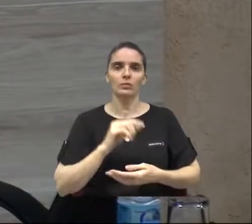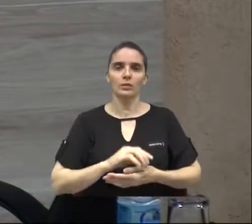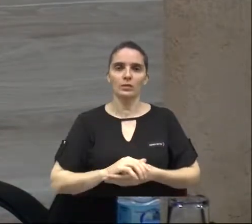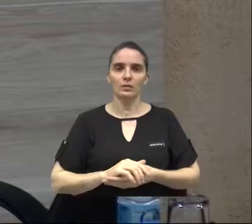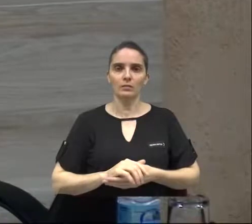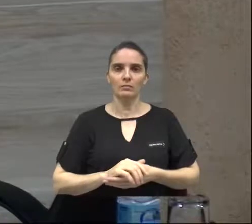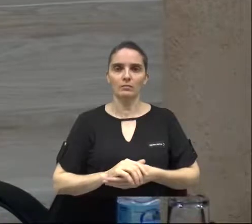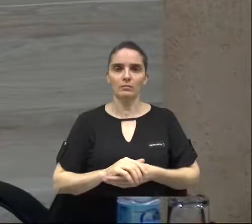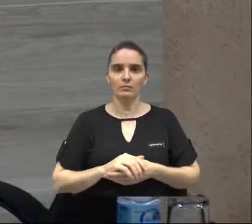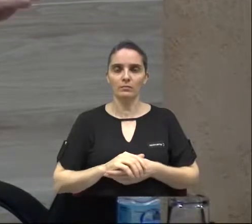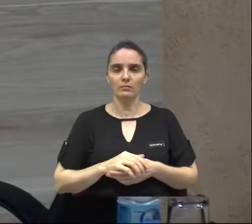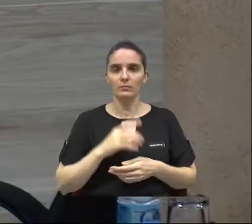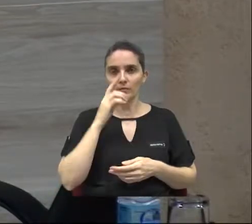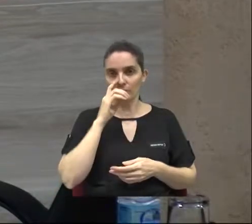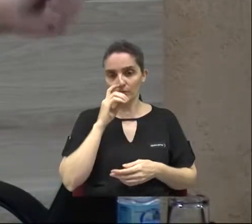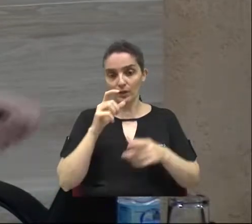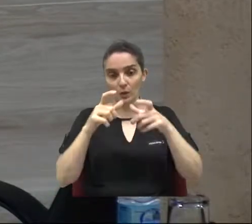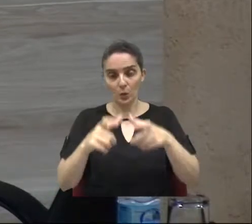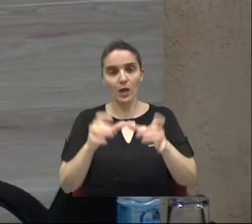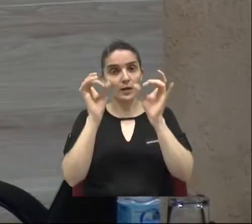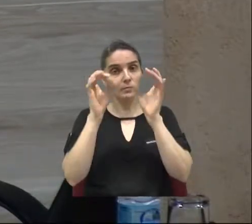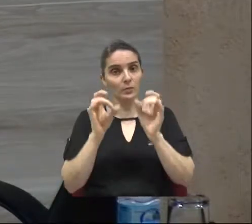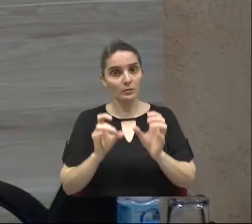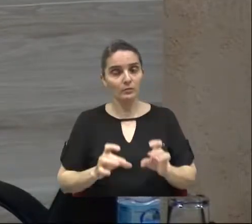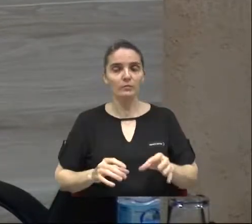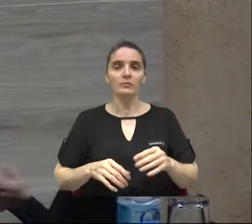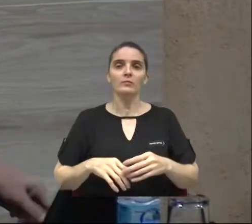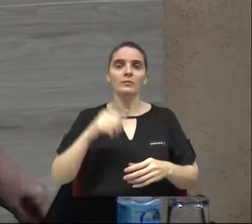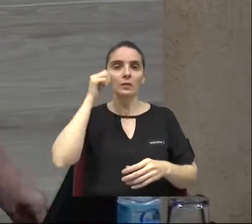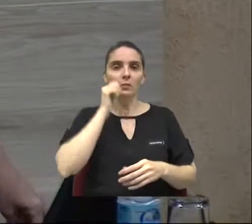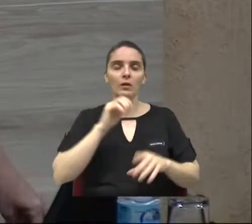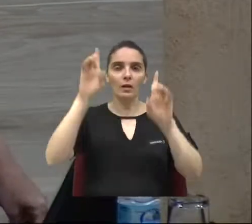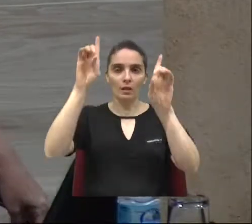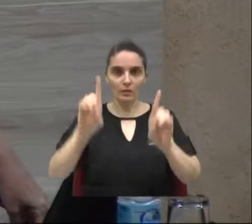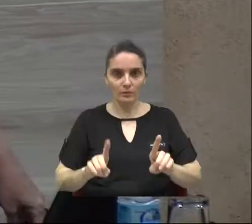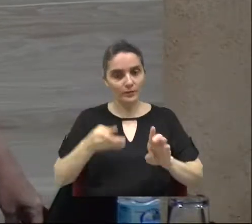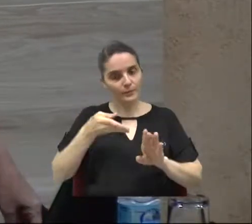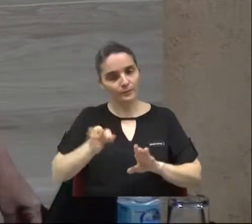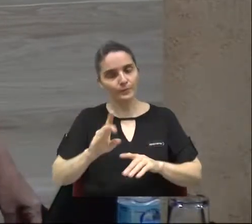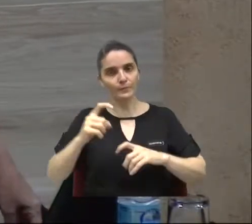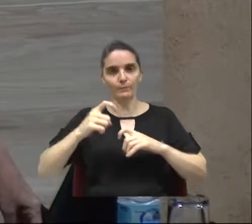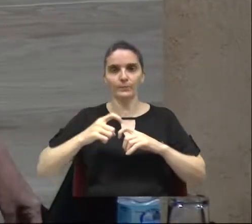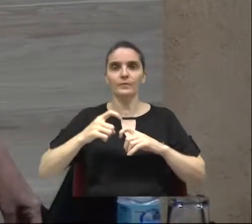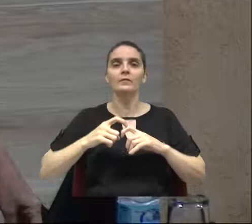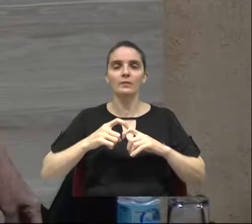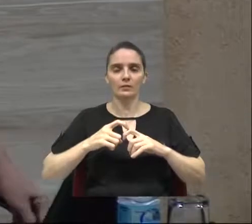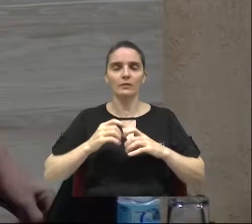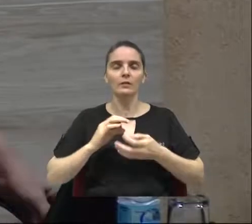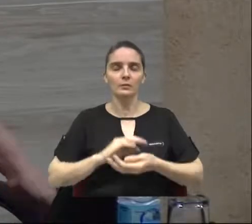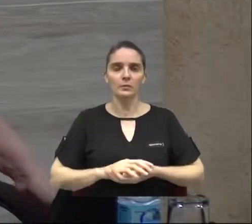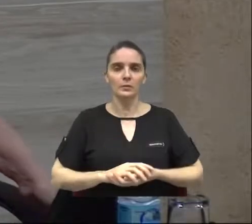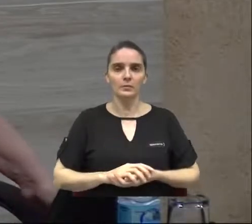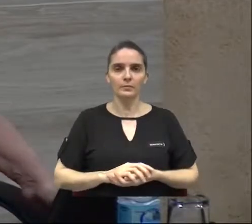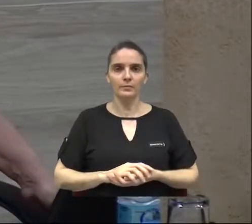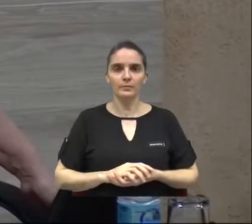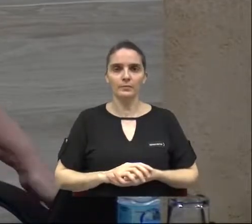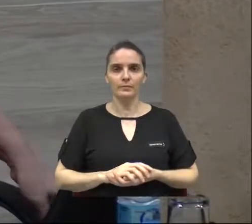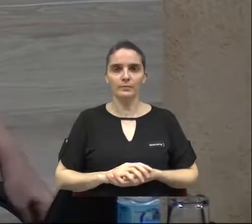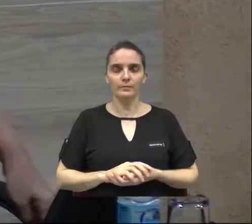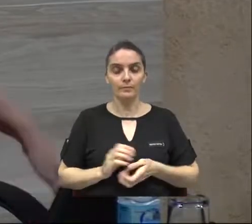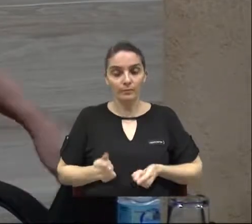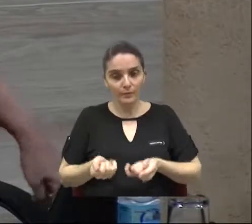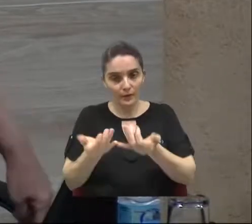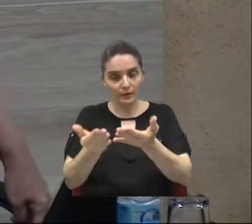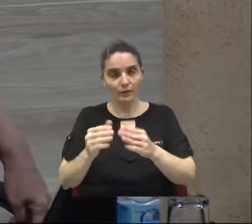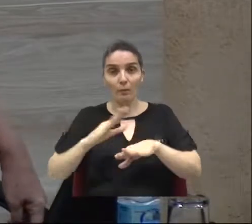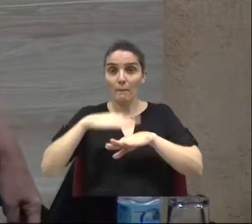daquele dinheiro que ele recebe, são penas alternativas, penas alternativas, para que a gente pudesse fazer a doação de